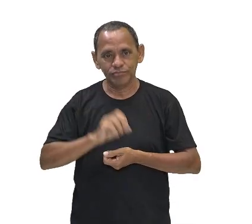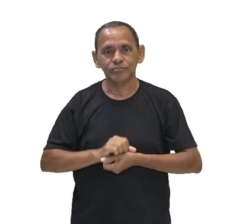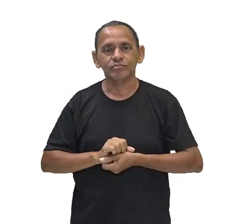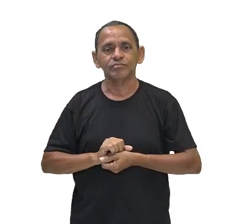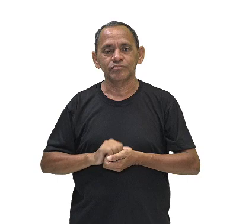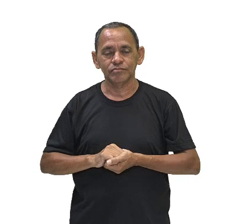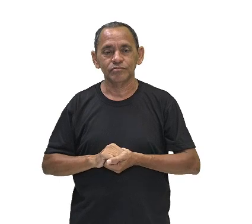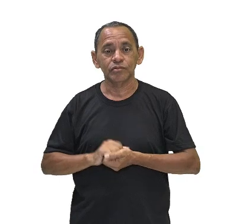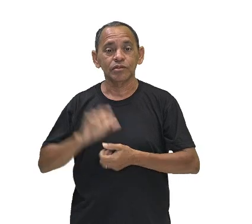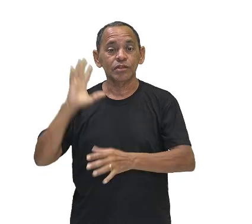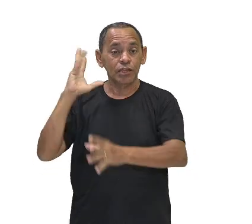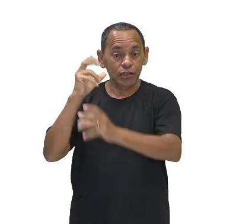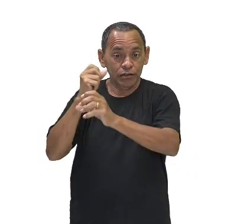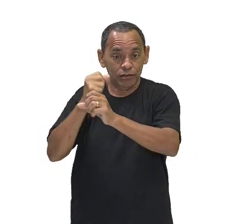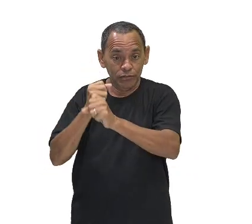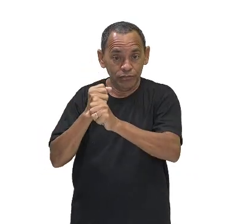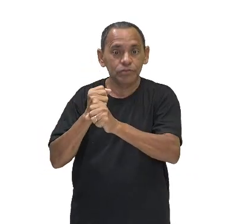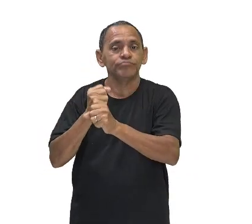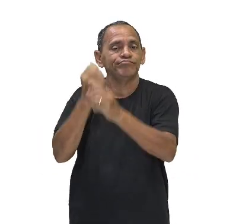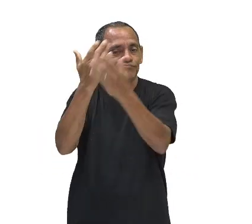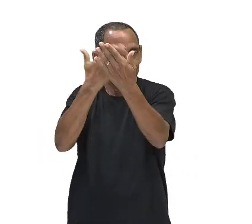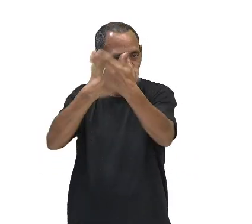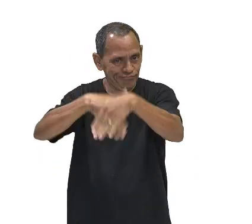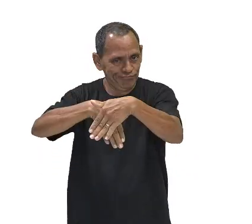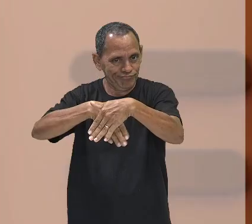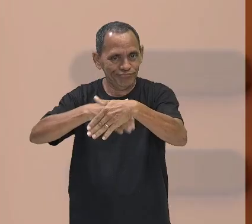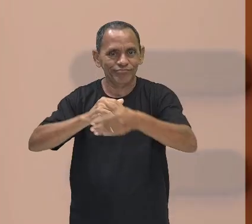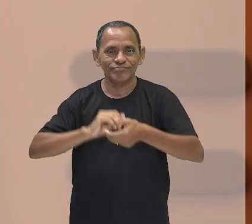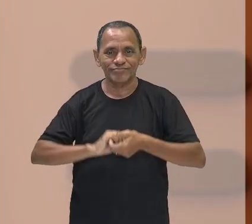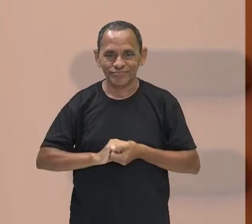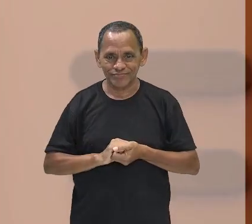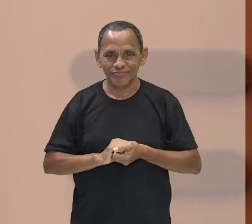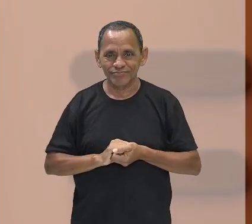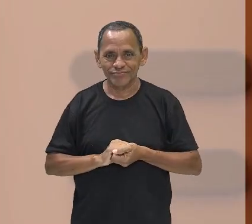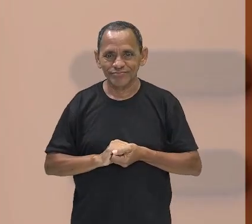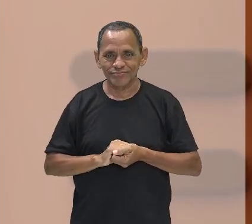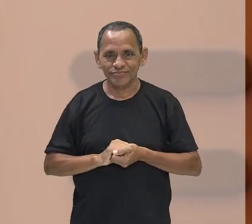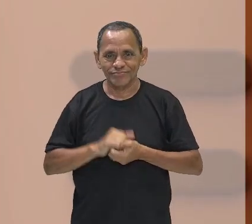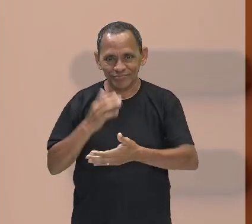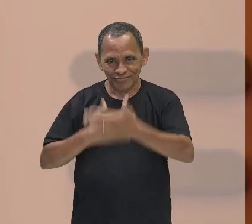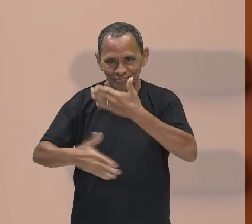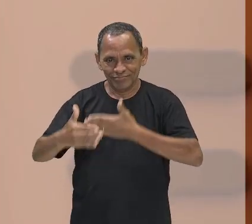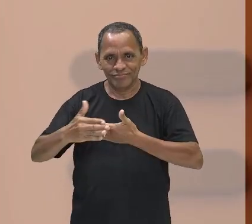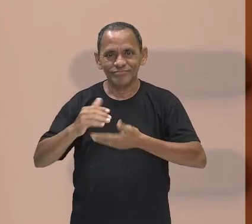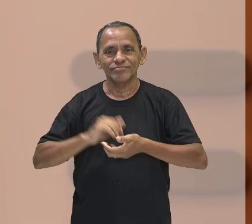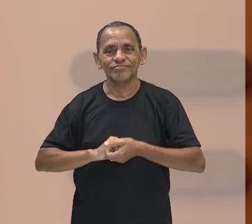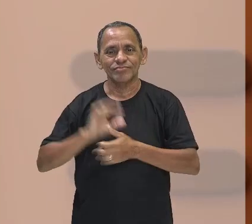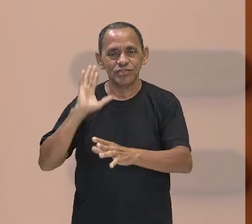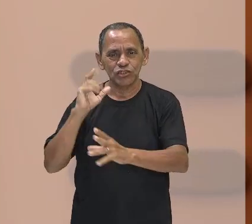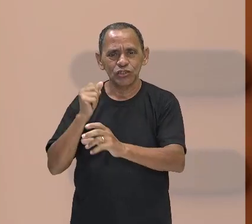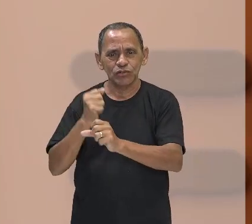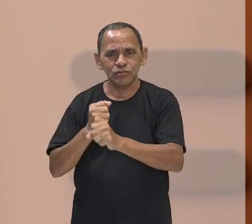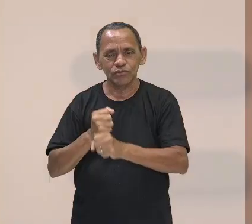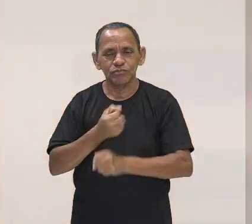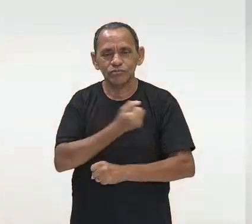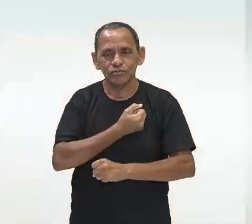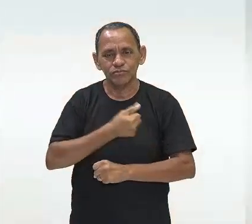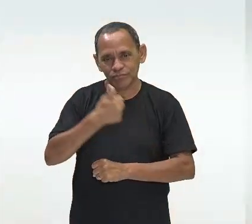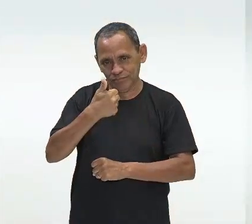nossa revisão, seguida de nossa avaliação. Vamos iniciar a nossa revisão número